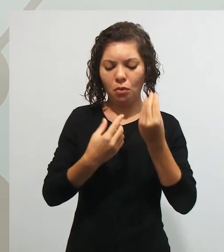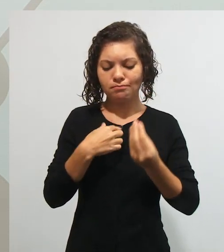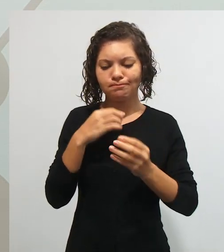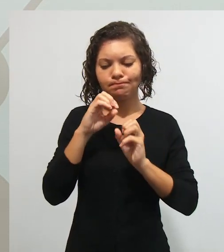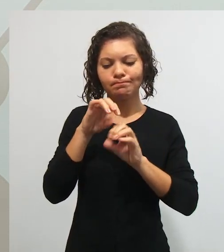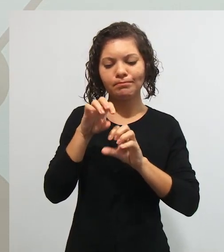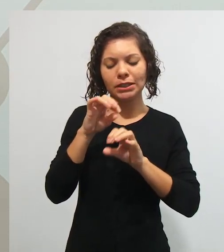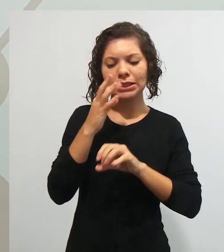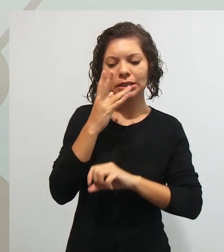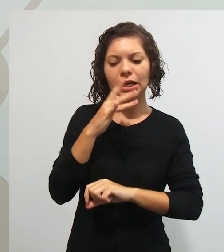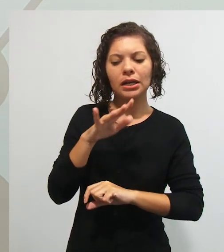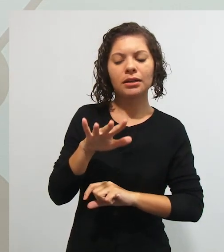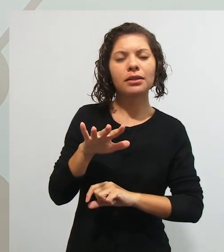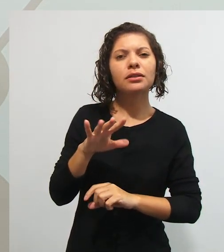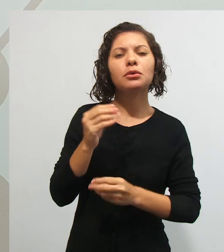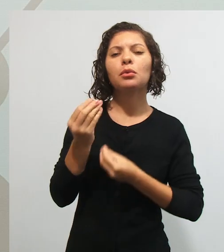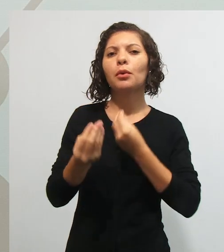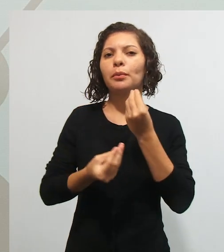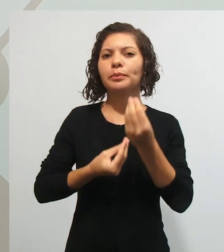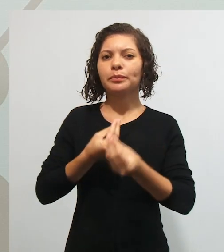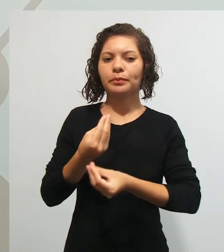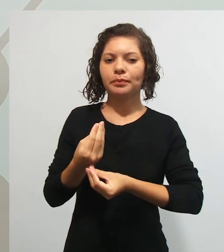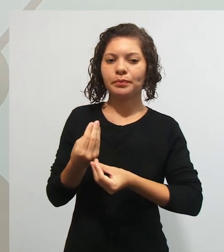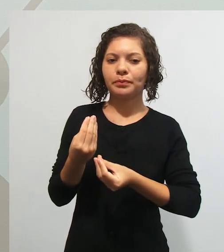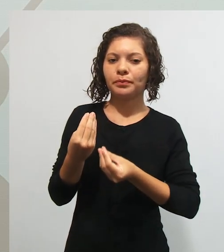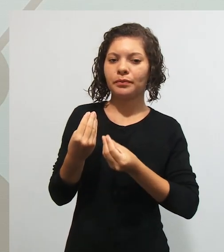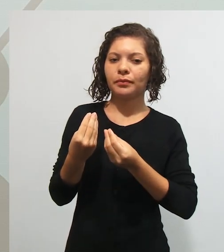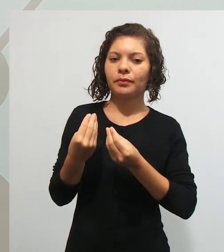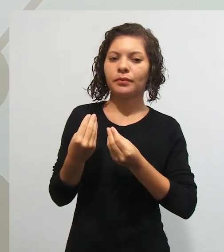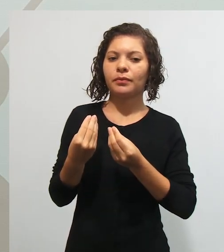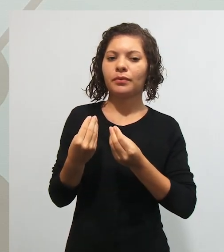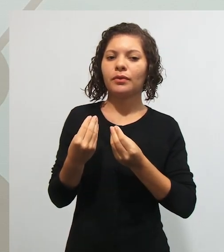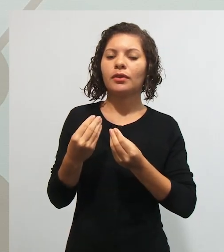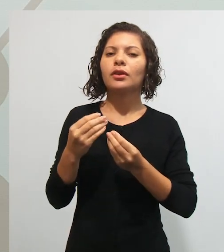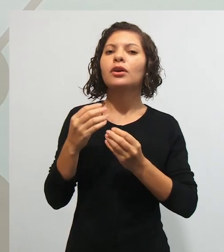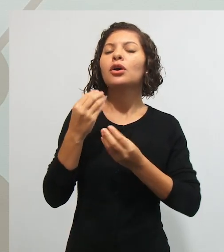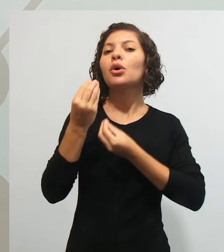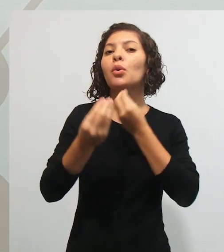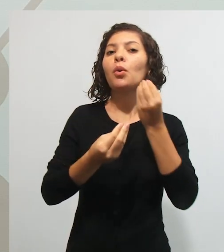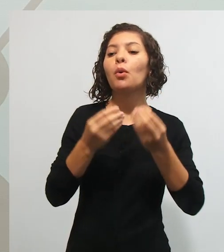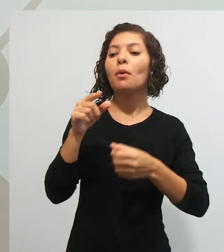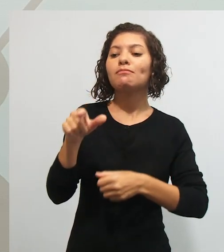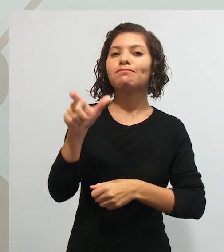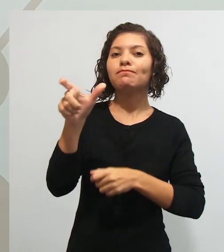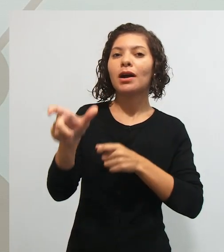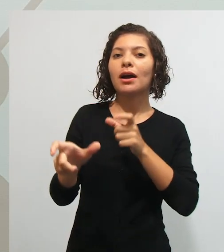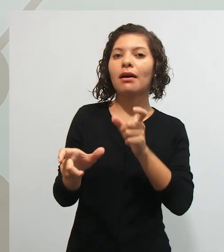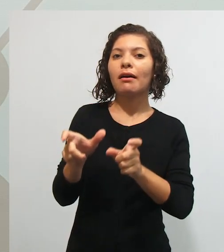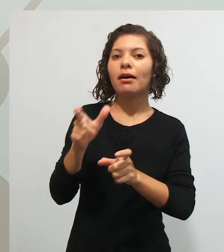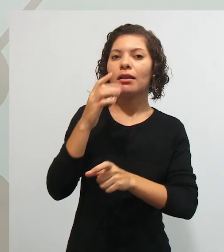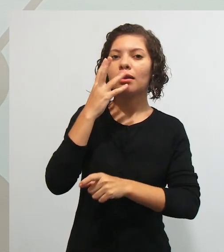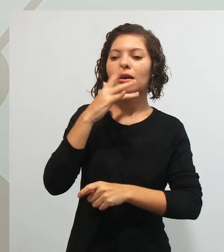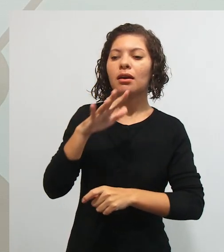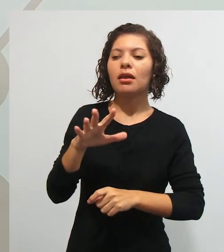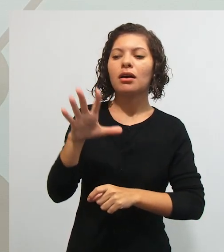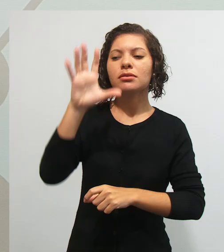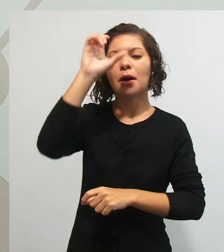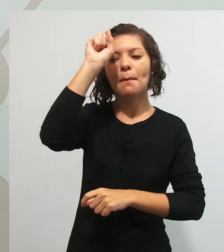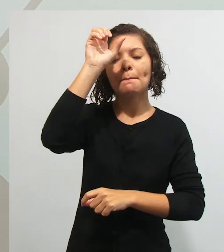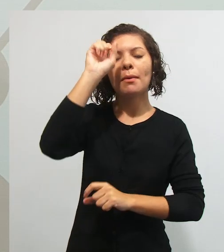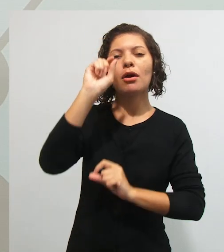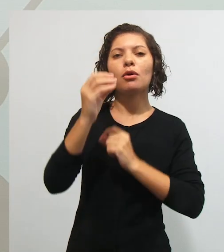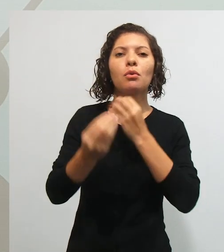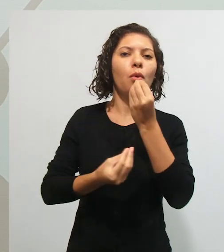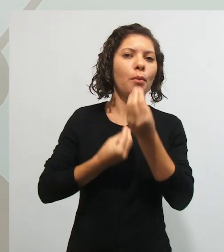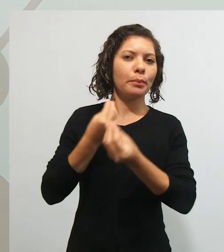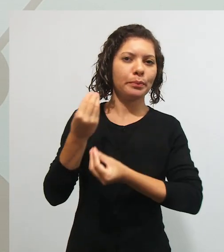né? Eu costumo fazer uma pergunta inicial: como as crianças aprendem? Do ponto de vista da linguagem, as